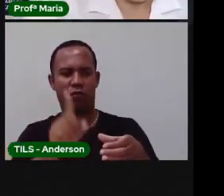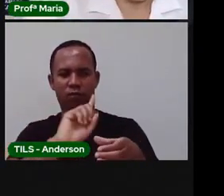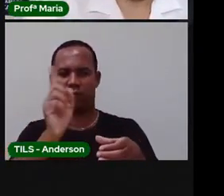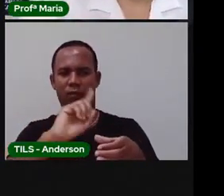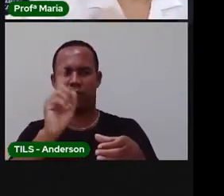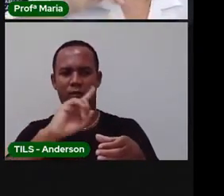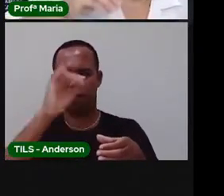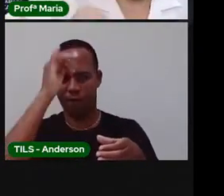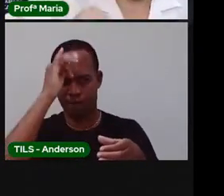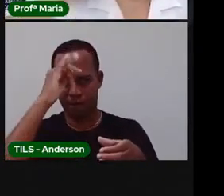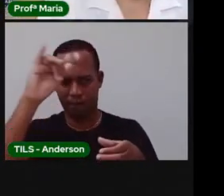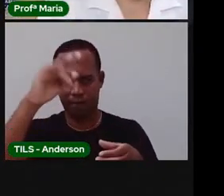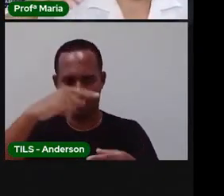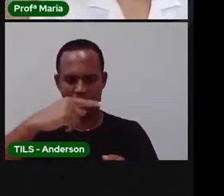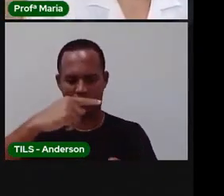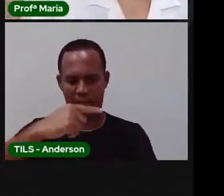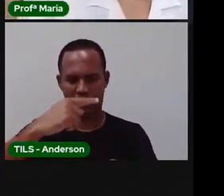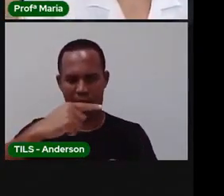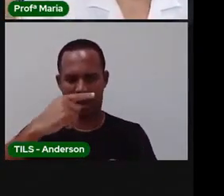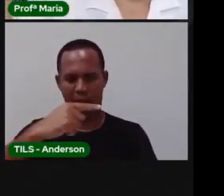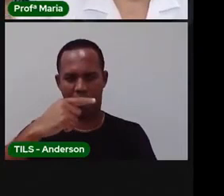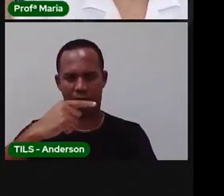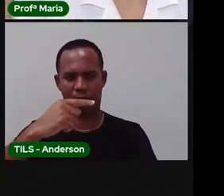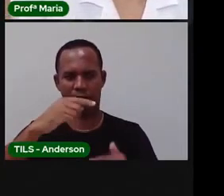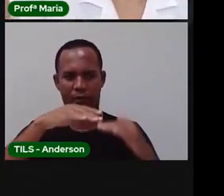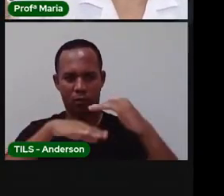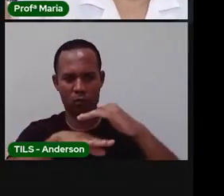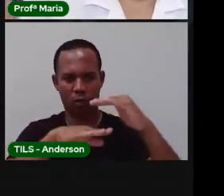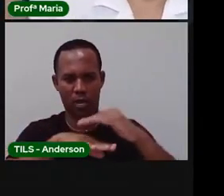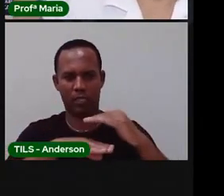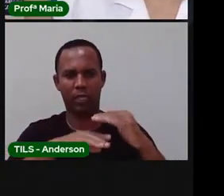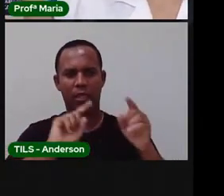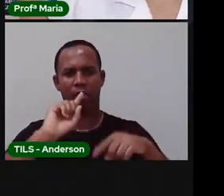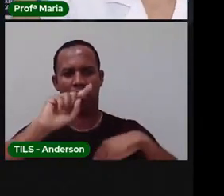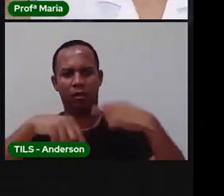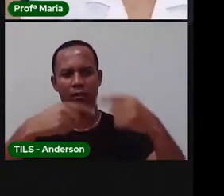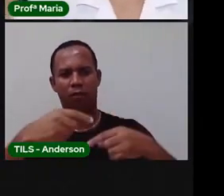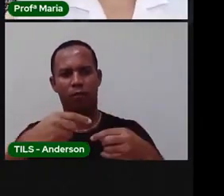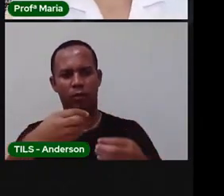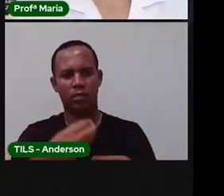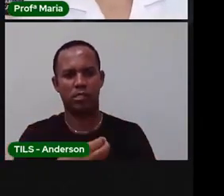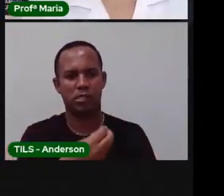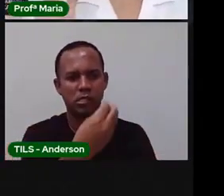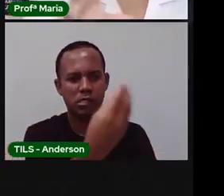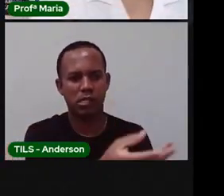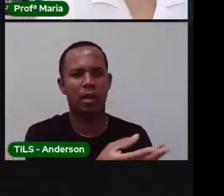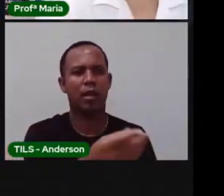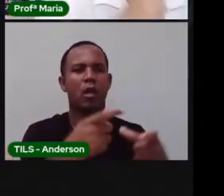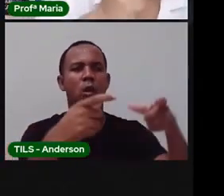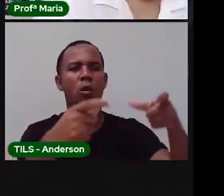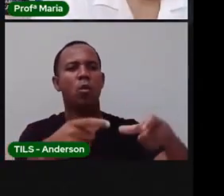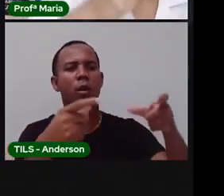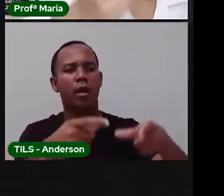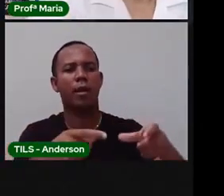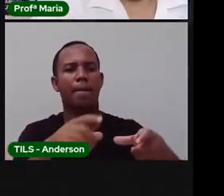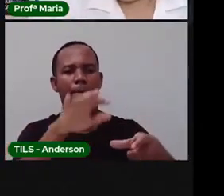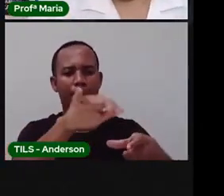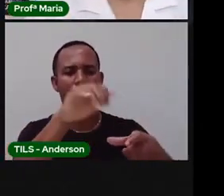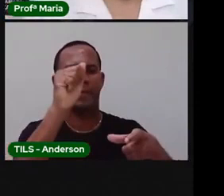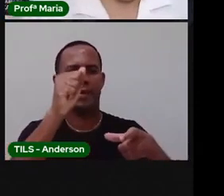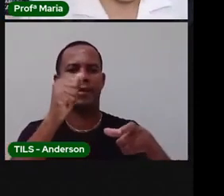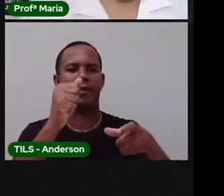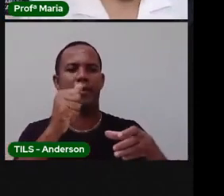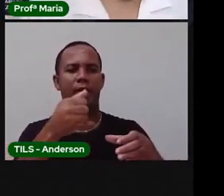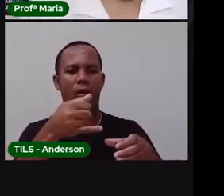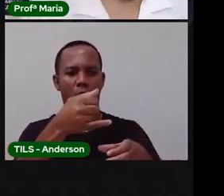garrafinha PET e vai guardando e entrega no quê? Em um local que faz essa coleta, que vai lá, pega e vai fazer